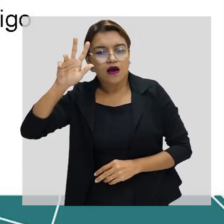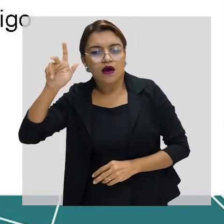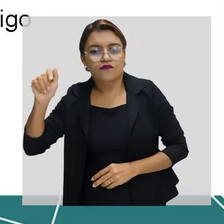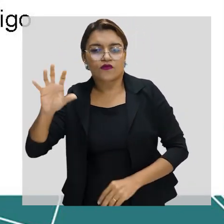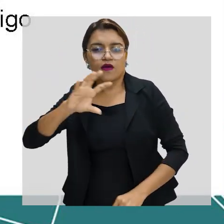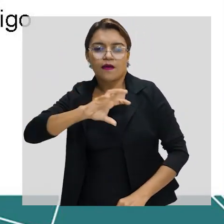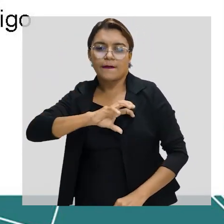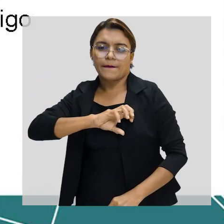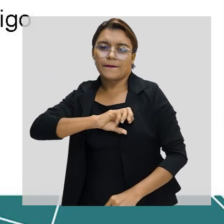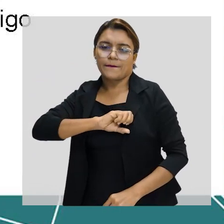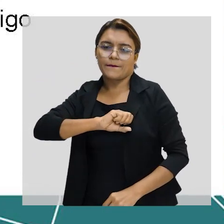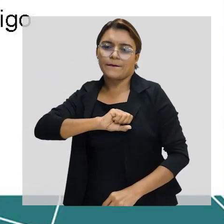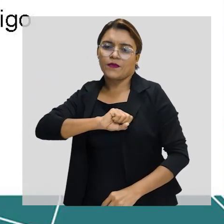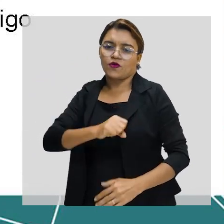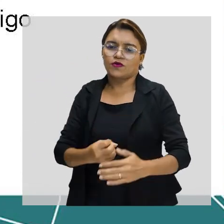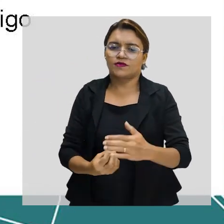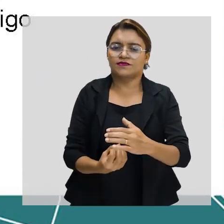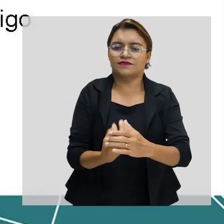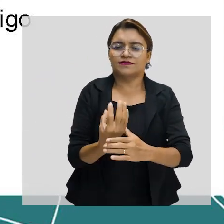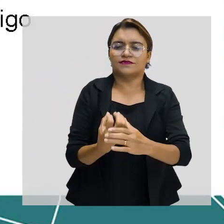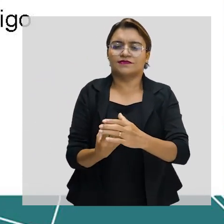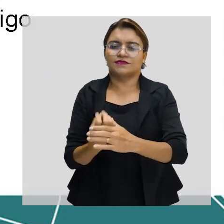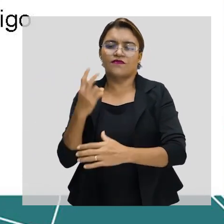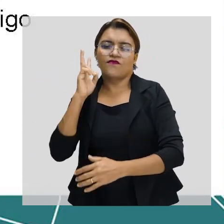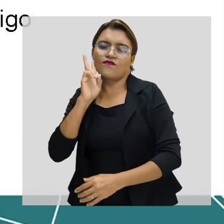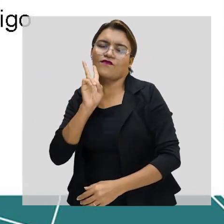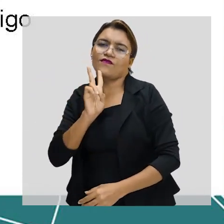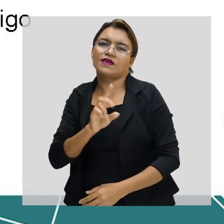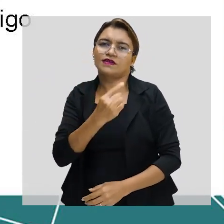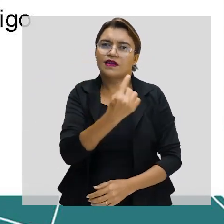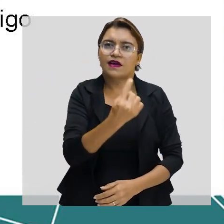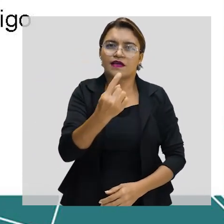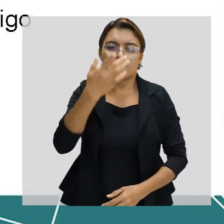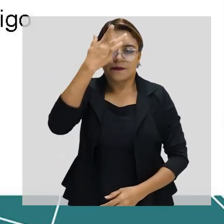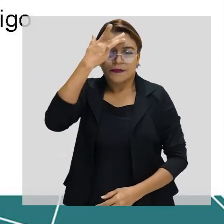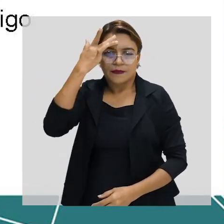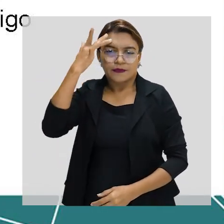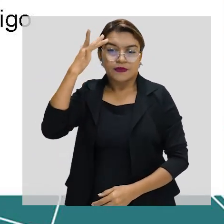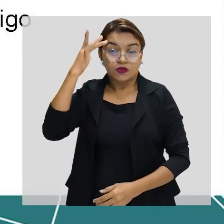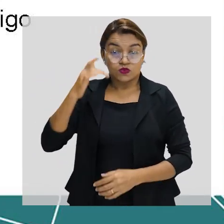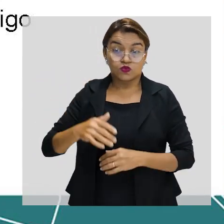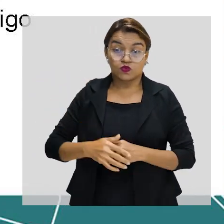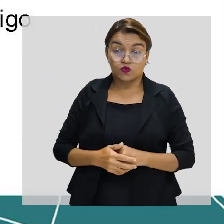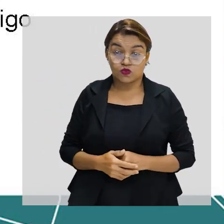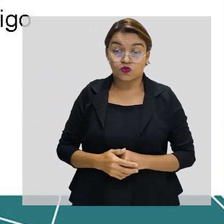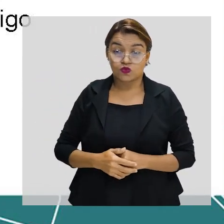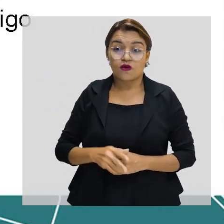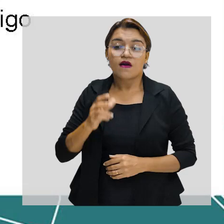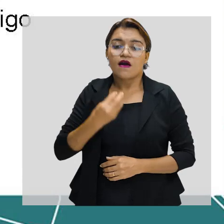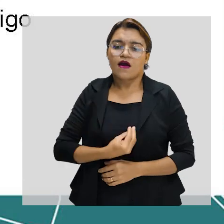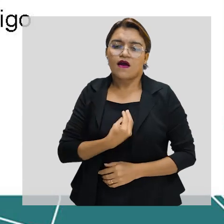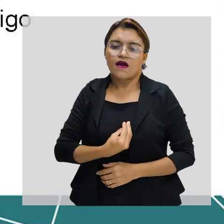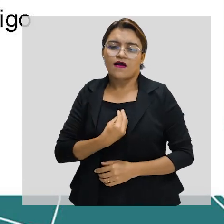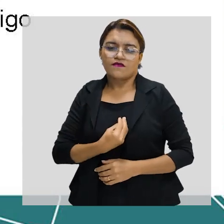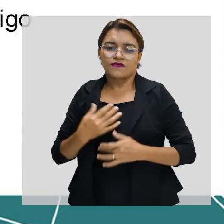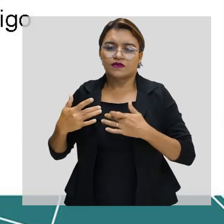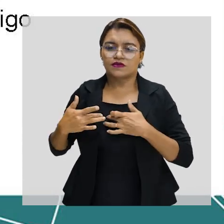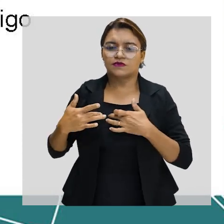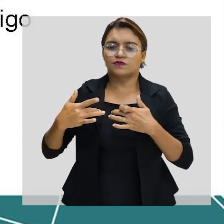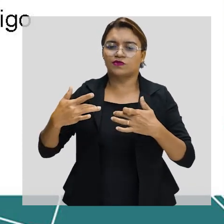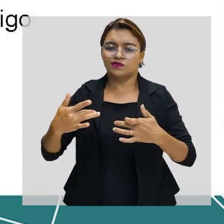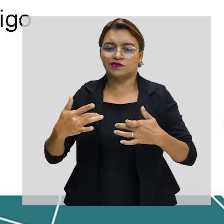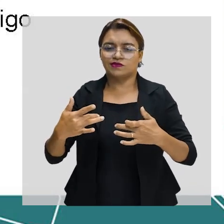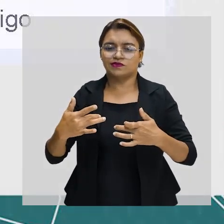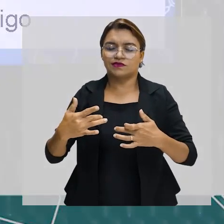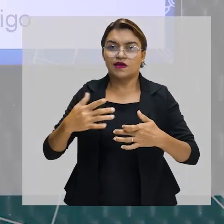virgem em cada boca, em lianas invencíveis da vida espontânea, e as mãos esculturais entre si